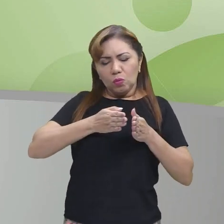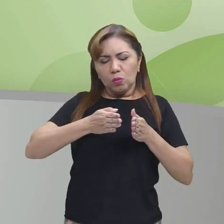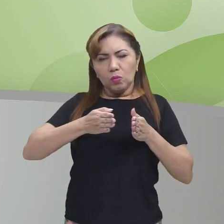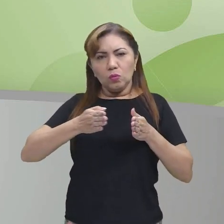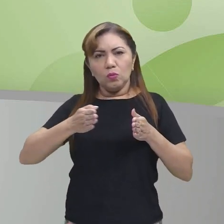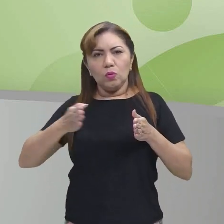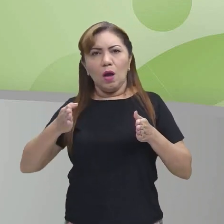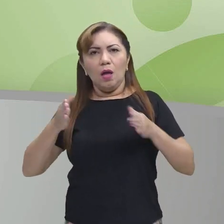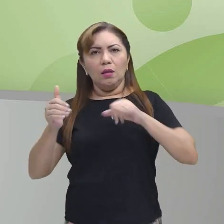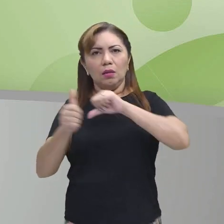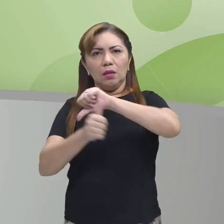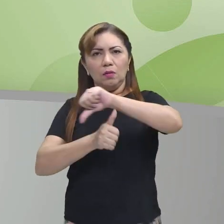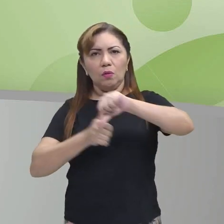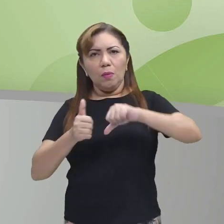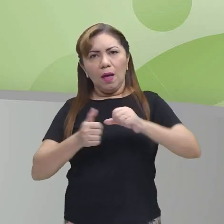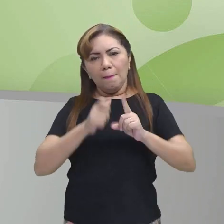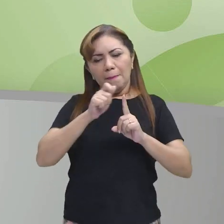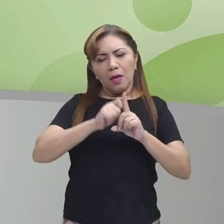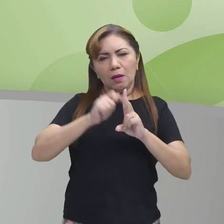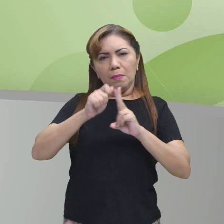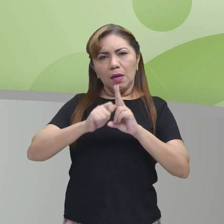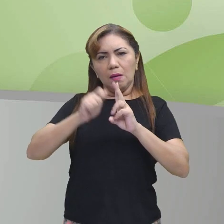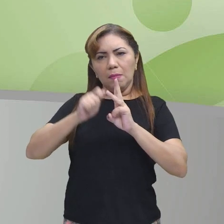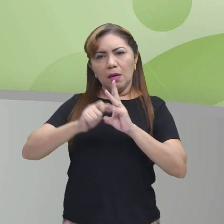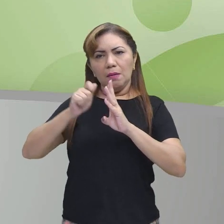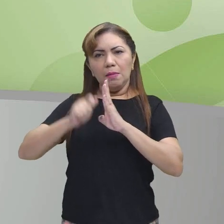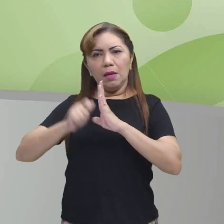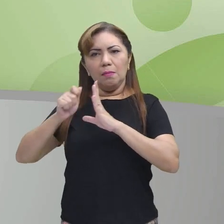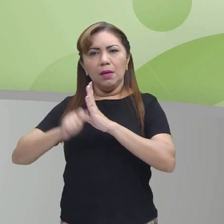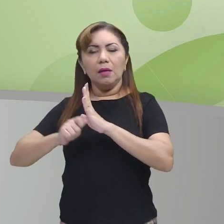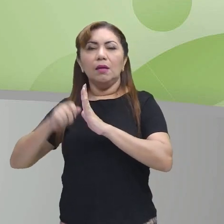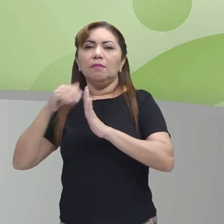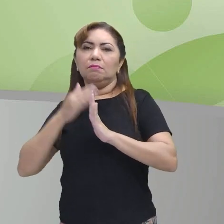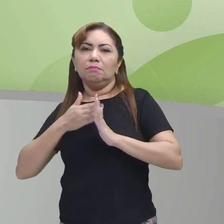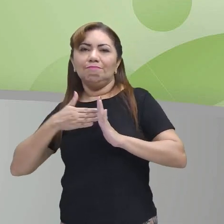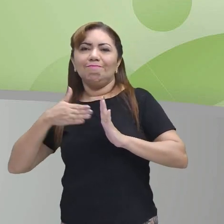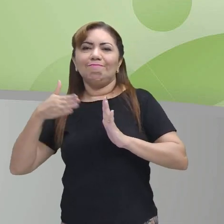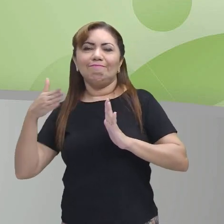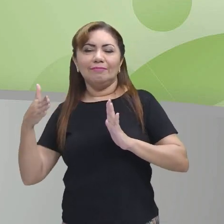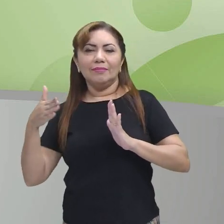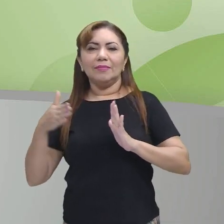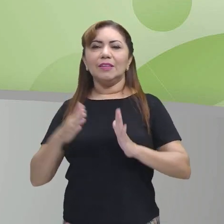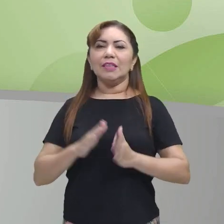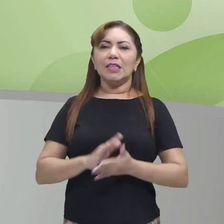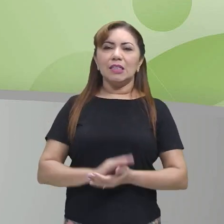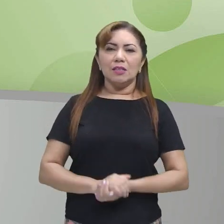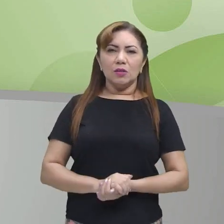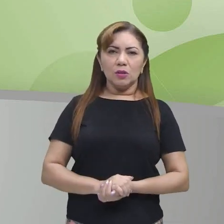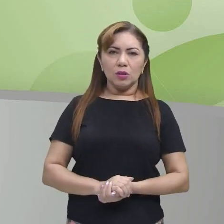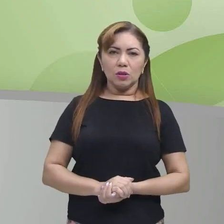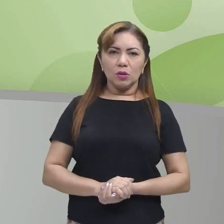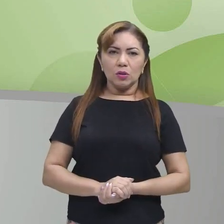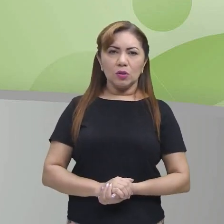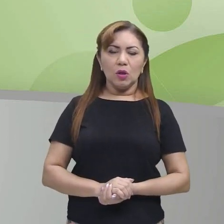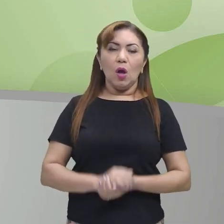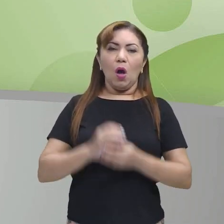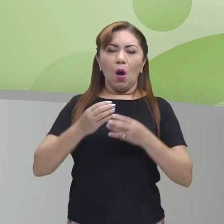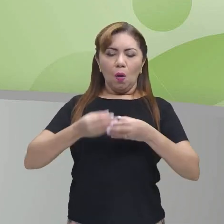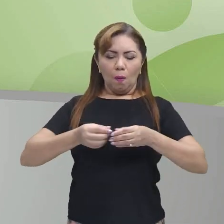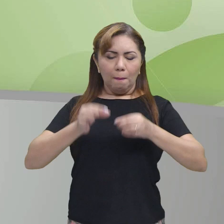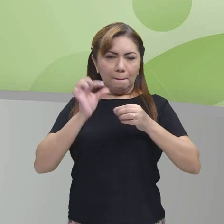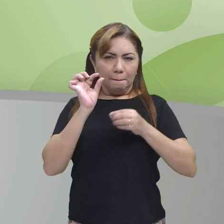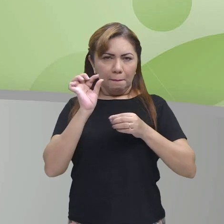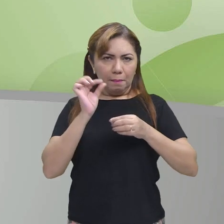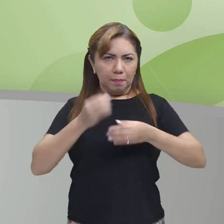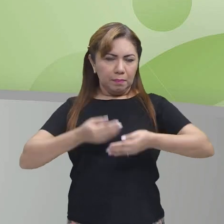podem ver, é ao longo do tempo, né? Depois de fecundado, o zigoto, o